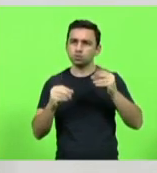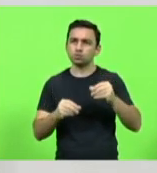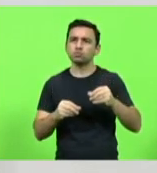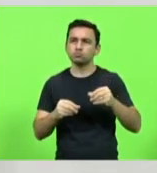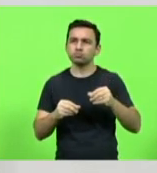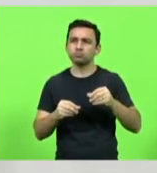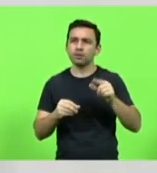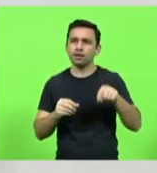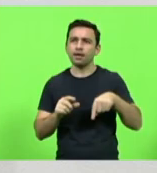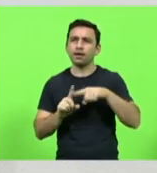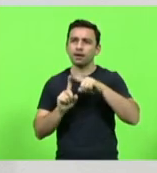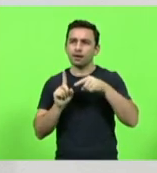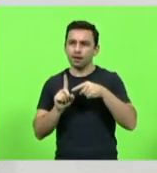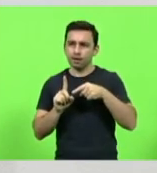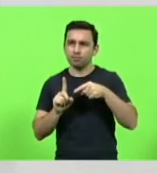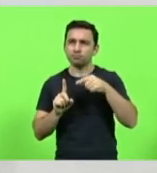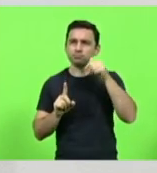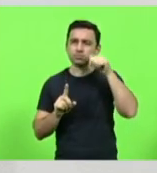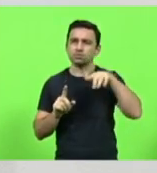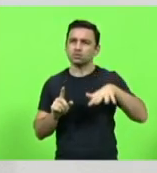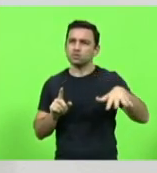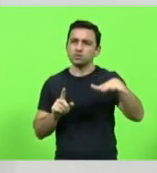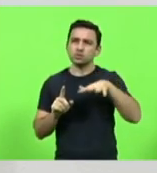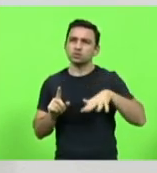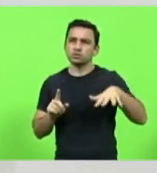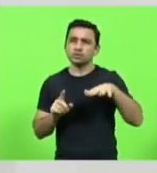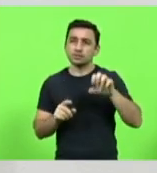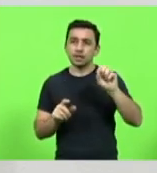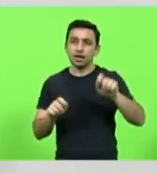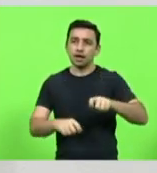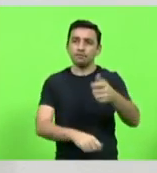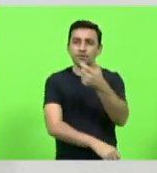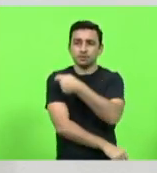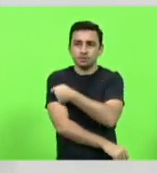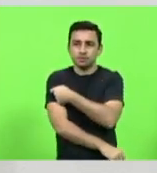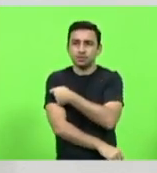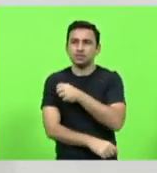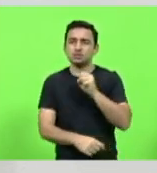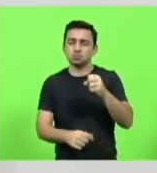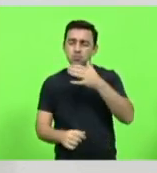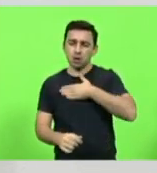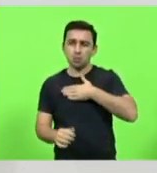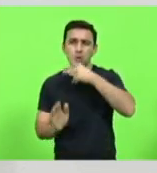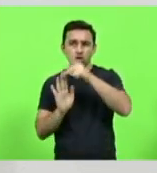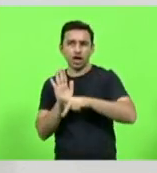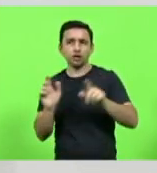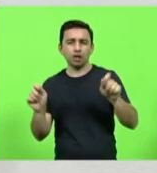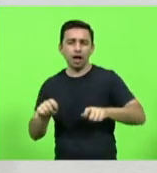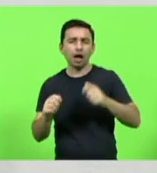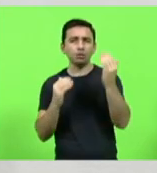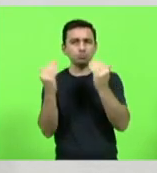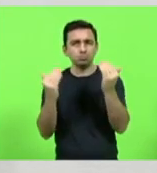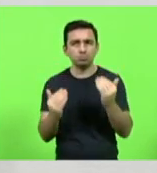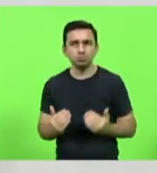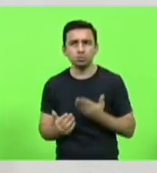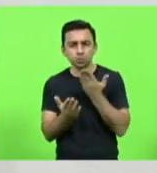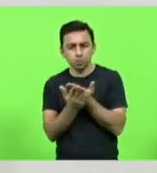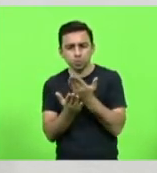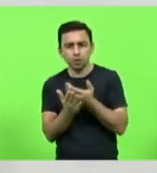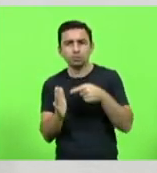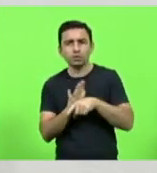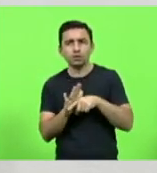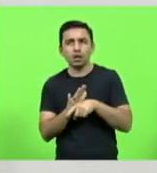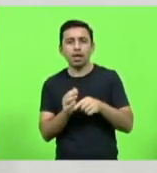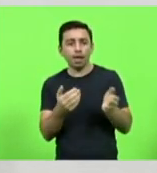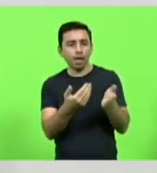que poderão ser vacinadas se o meu projeto, que vai poder ter vista, que vai poder ser estudado, elas